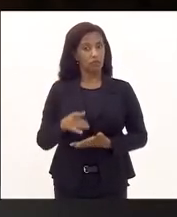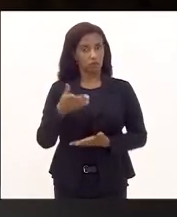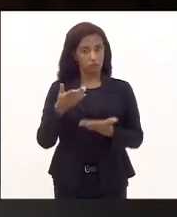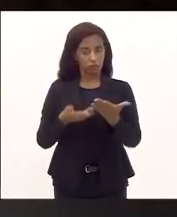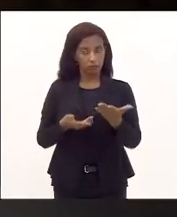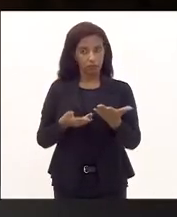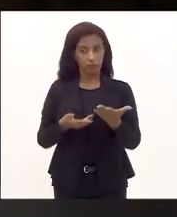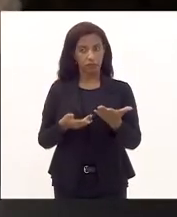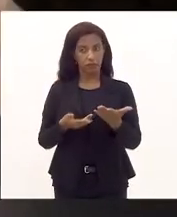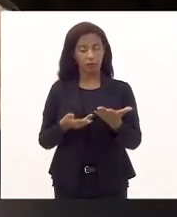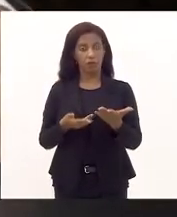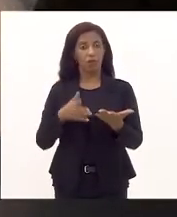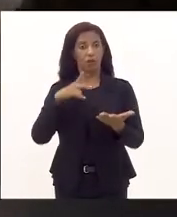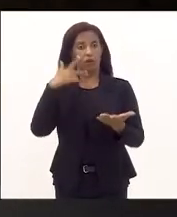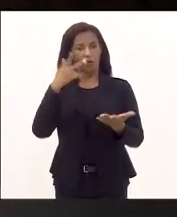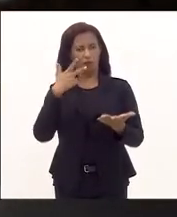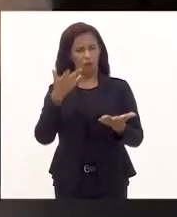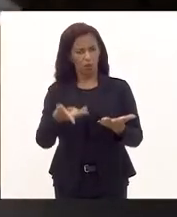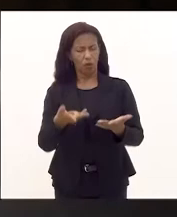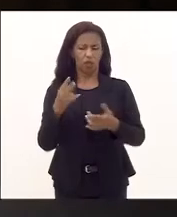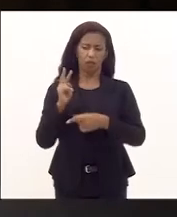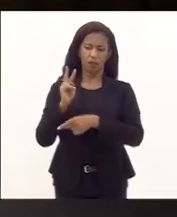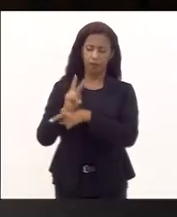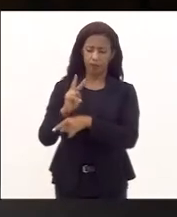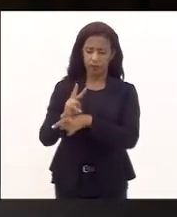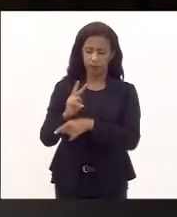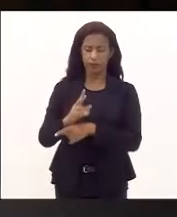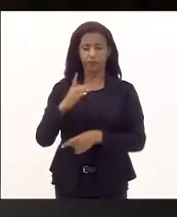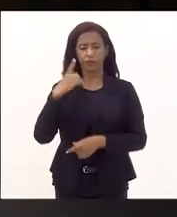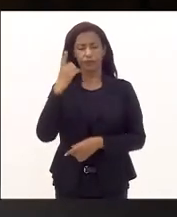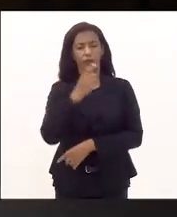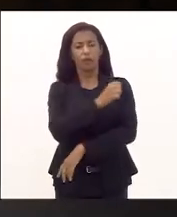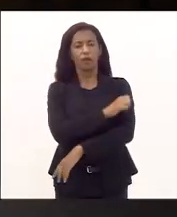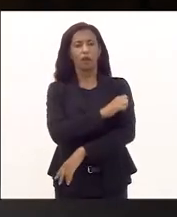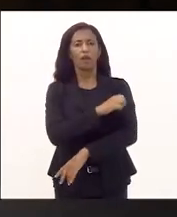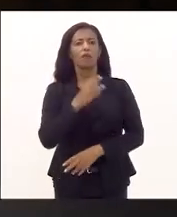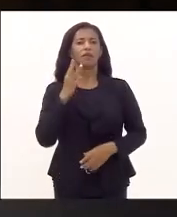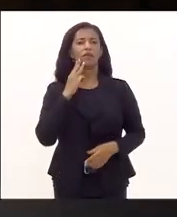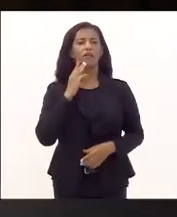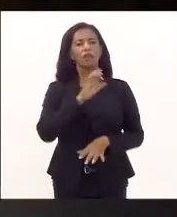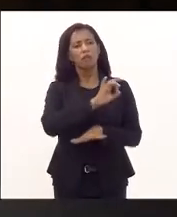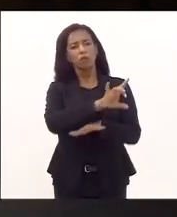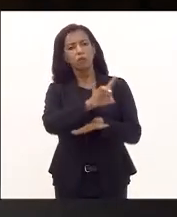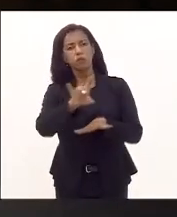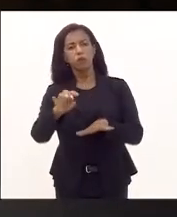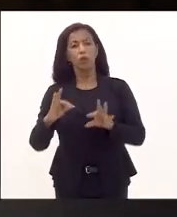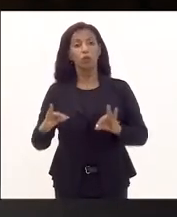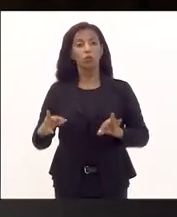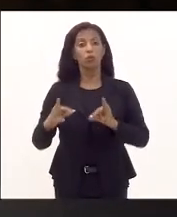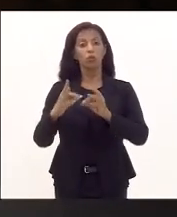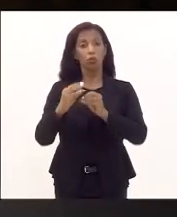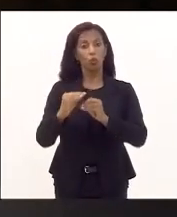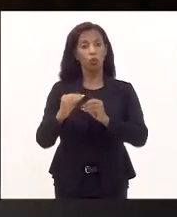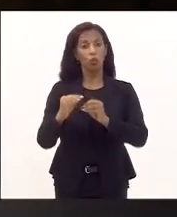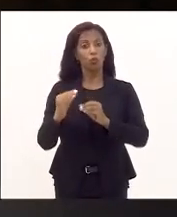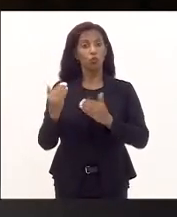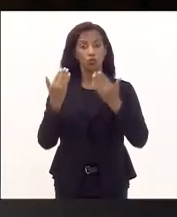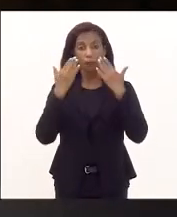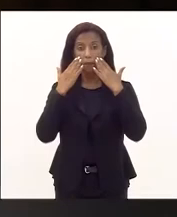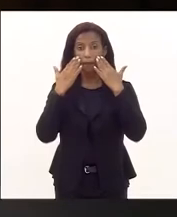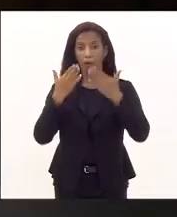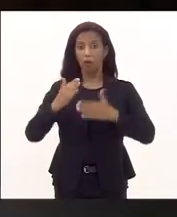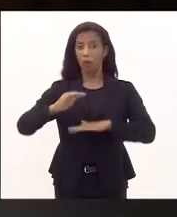Excelência protagonizou aqui, defendeu essa questão, deputado enfermeira Regiane, deputado Valdec, todos os que tiverem